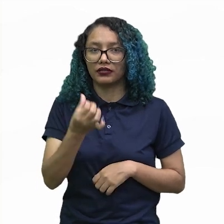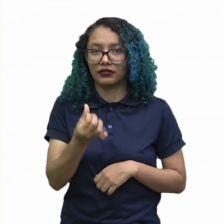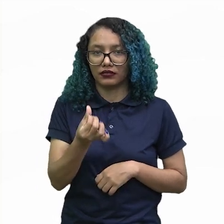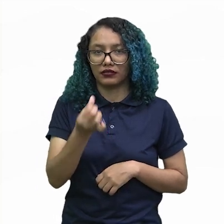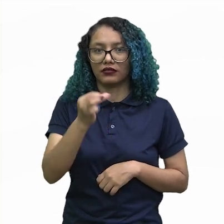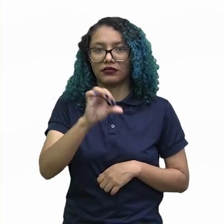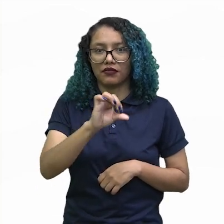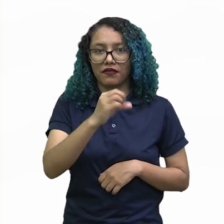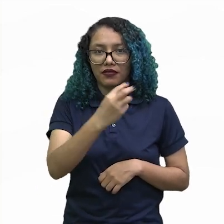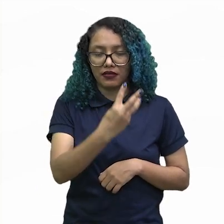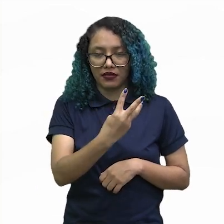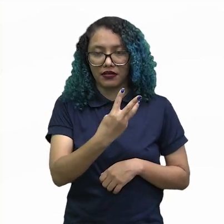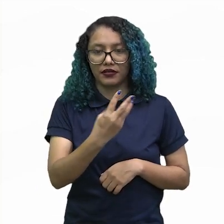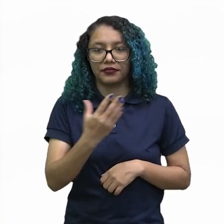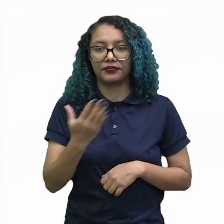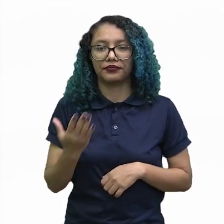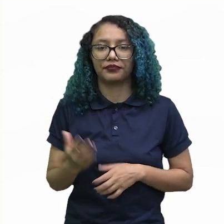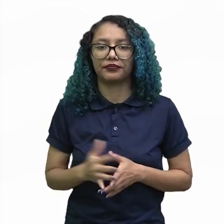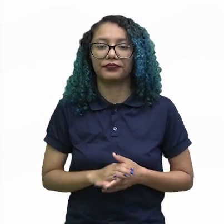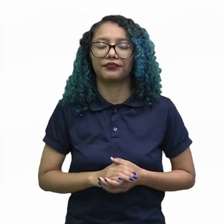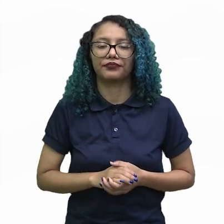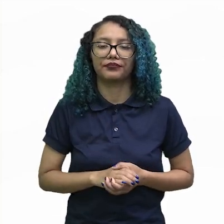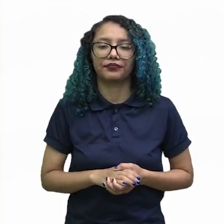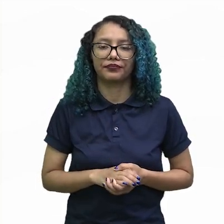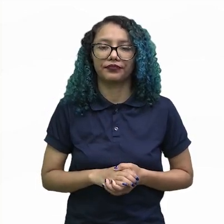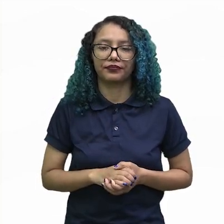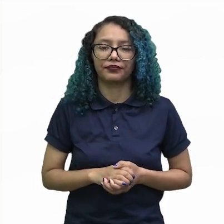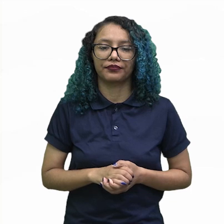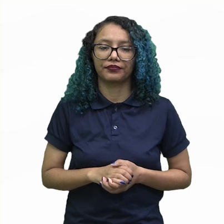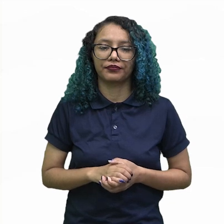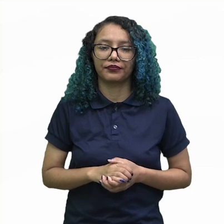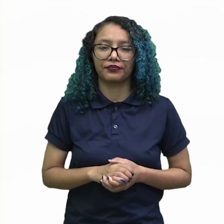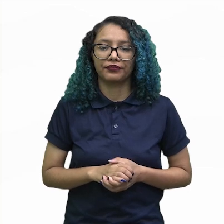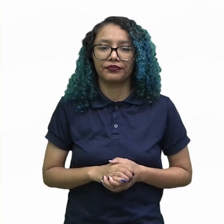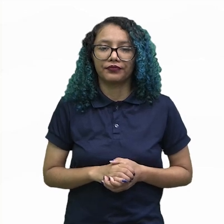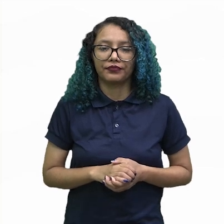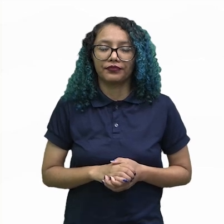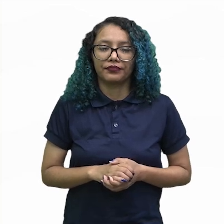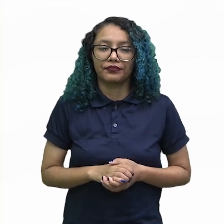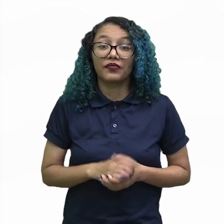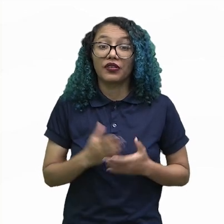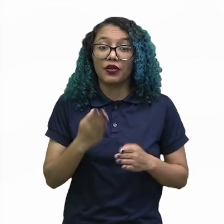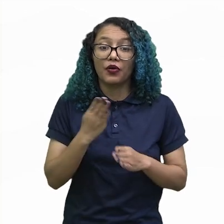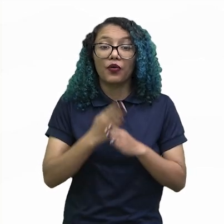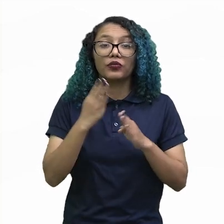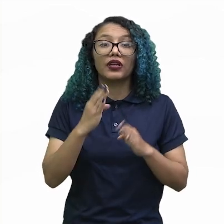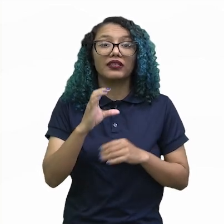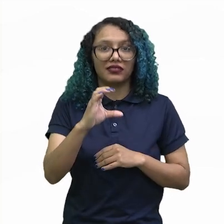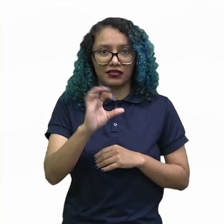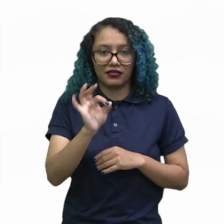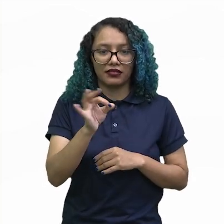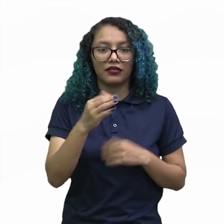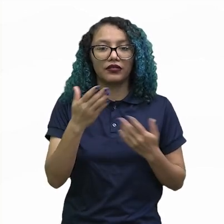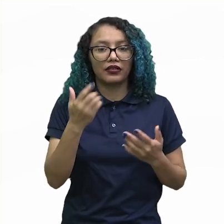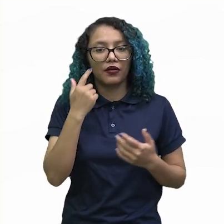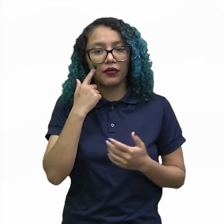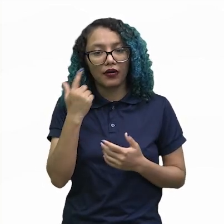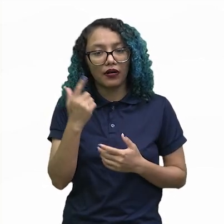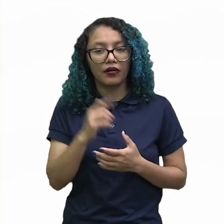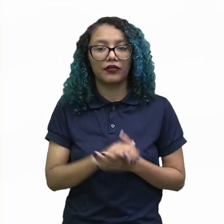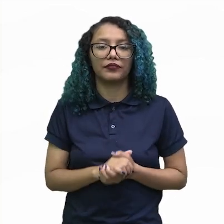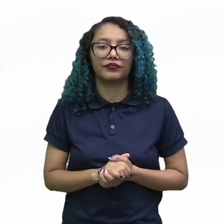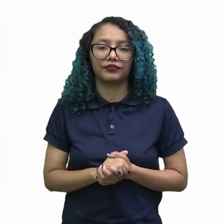1,4693, tá? A parte decimal. E aí, como a gente quer encontrar o valor do capital, eu